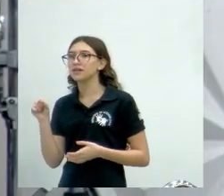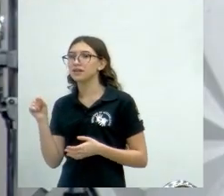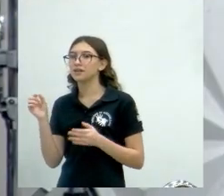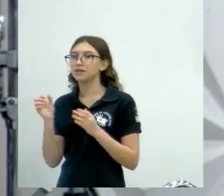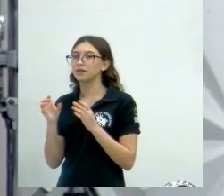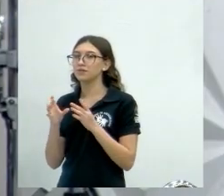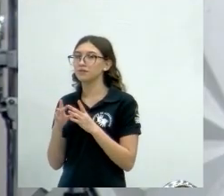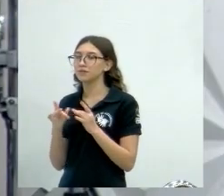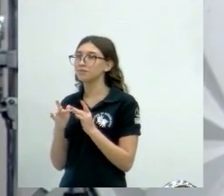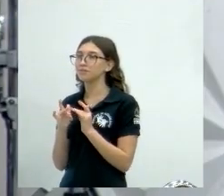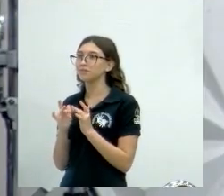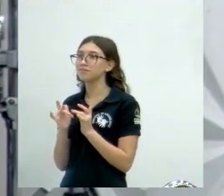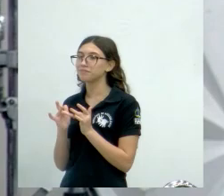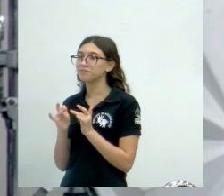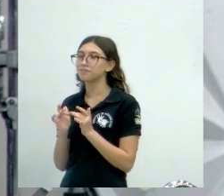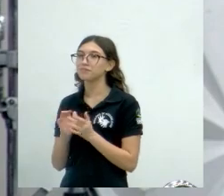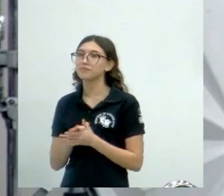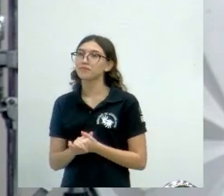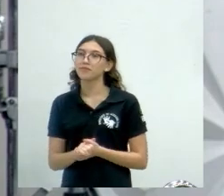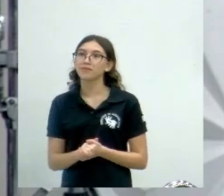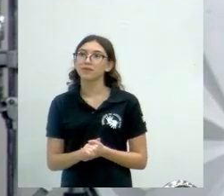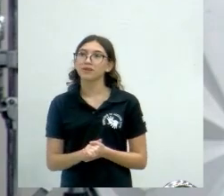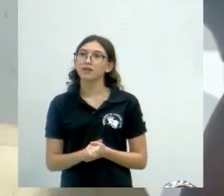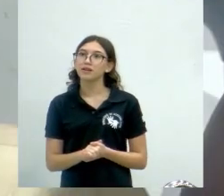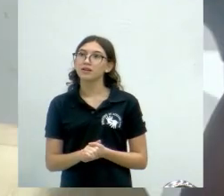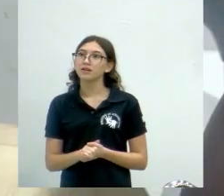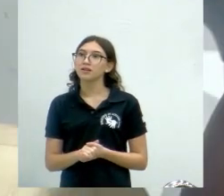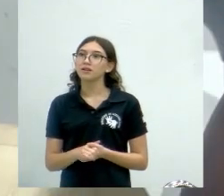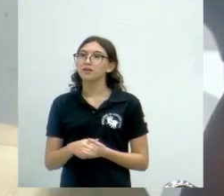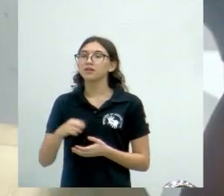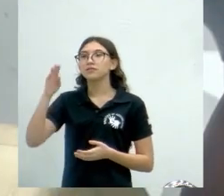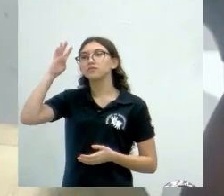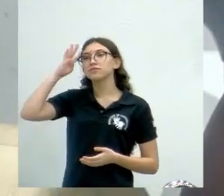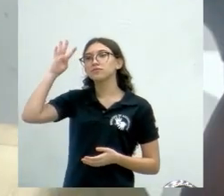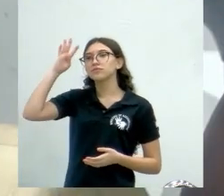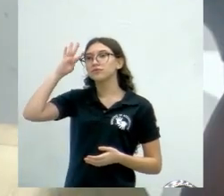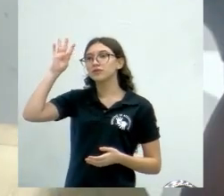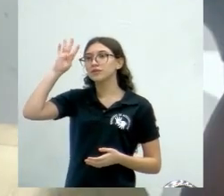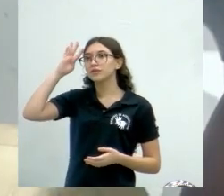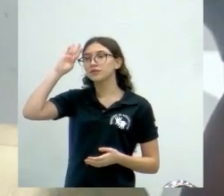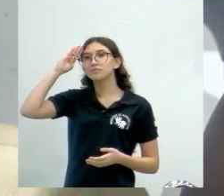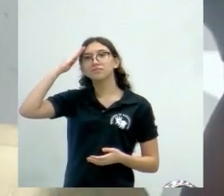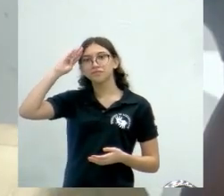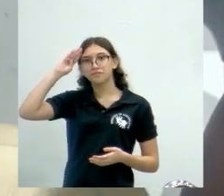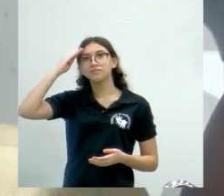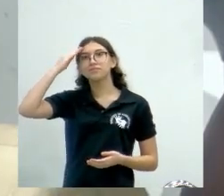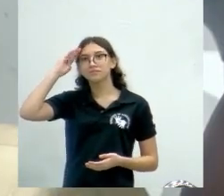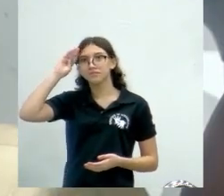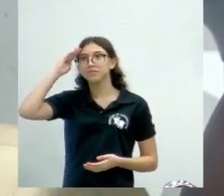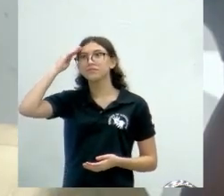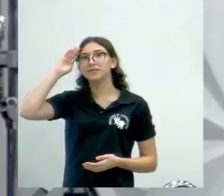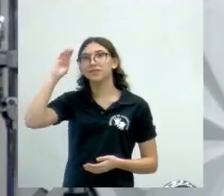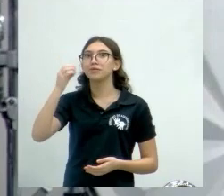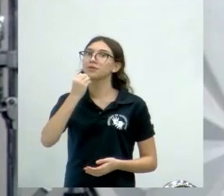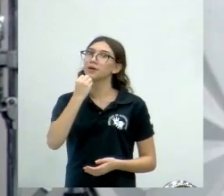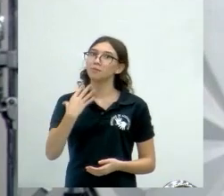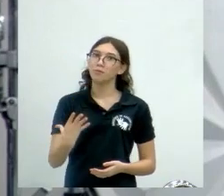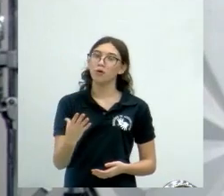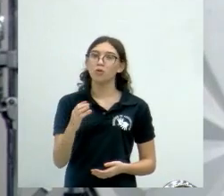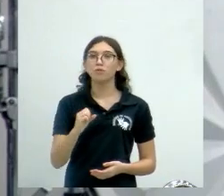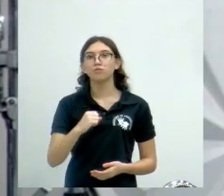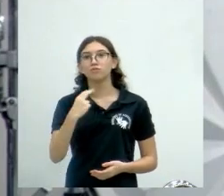para a esquerda? A ideia aqui é justamente esse discernimento, esse entendimento daquilo que é bom ou